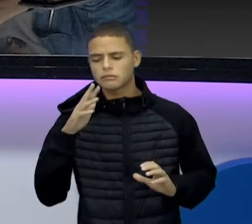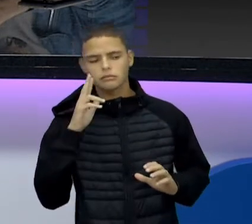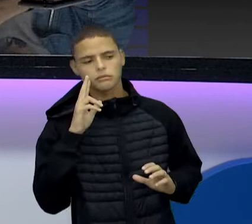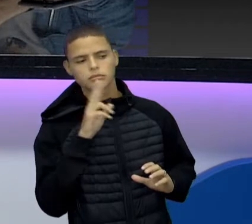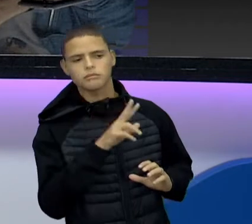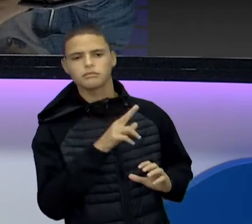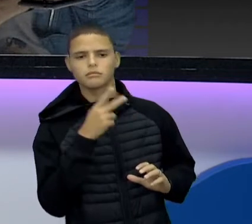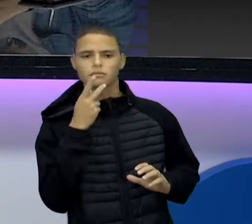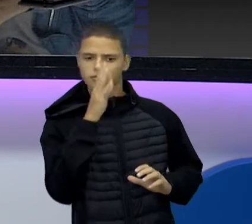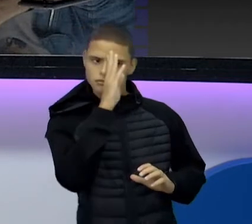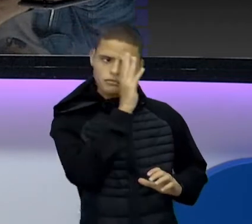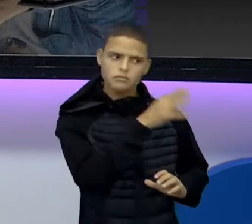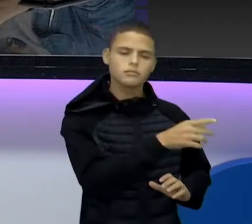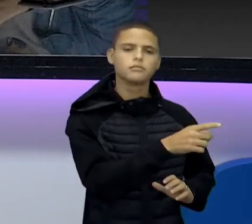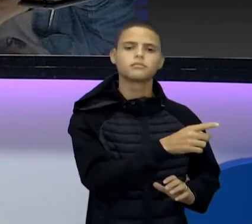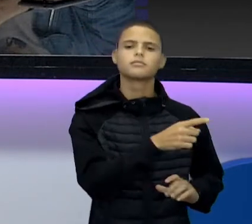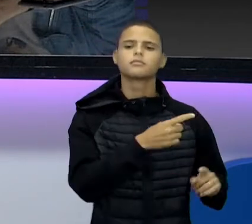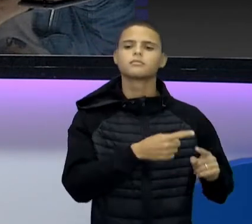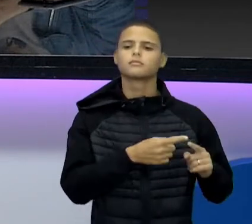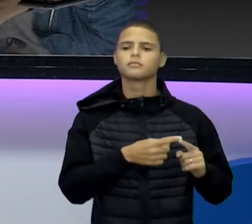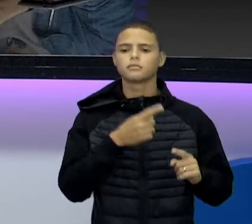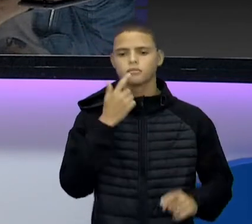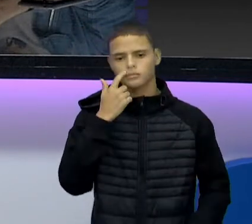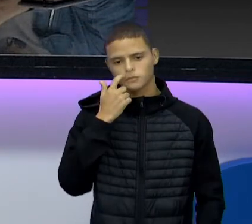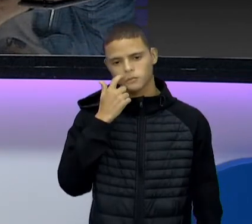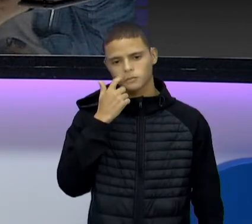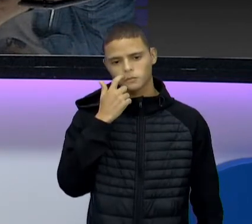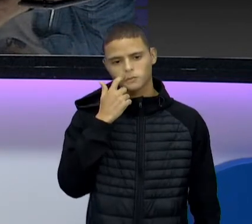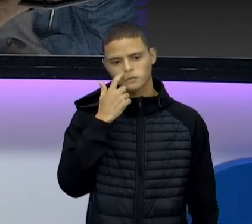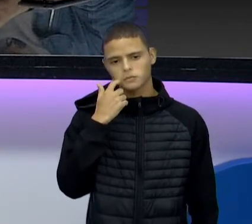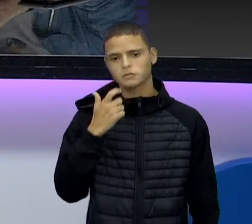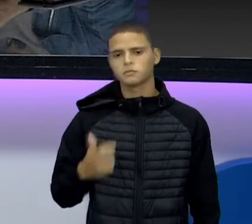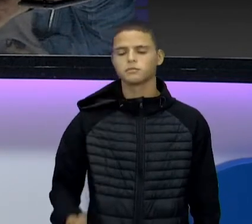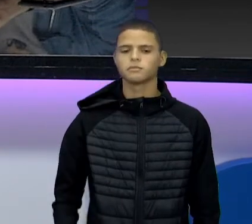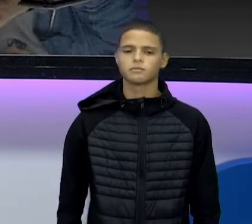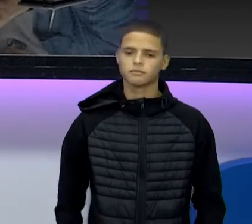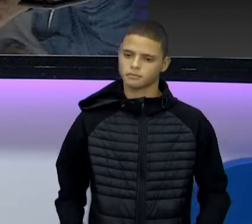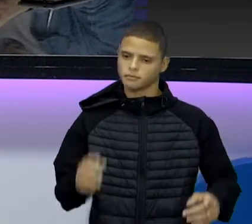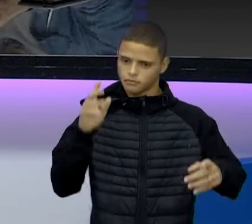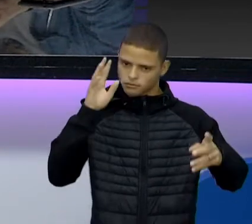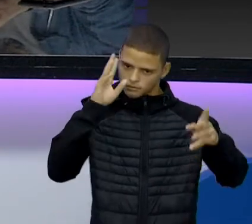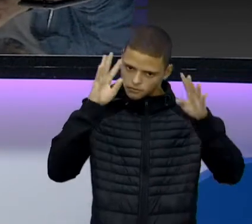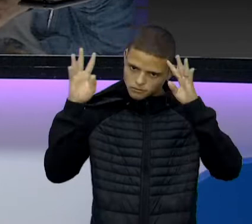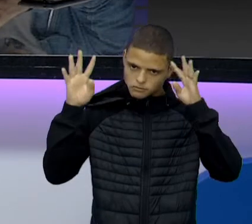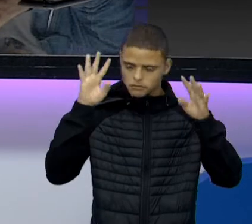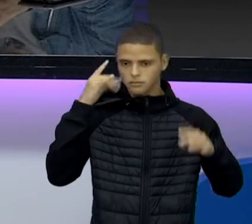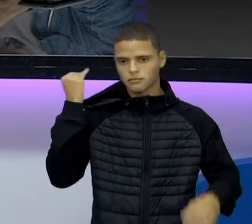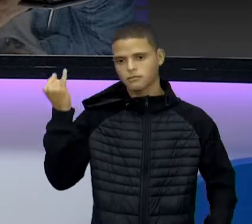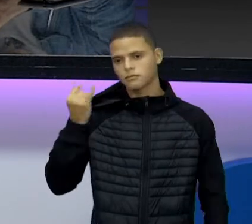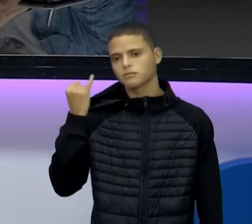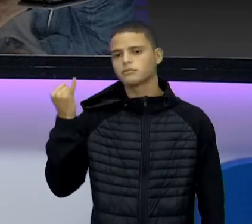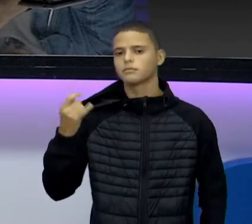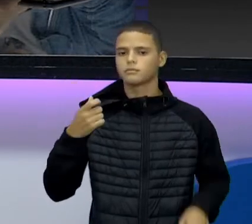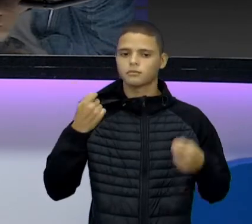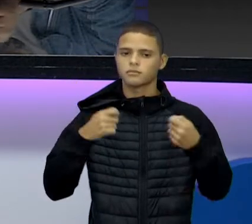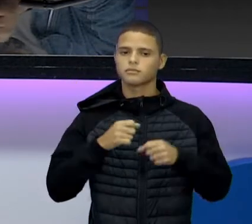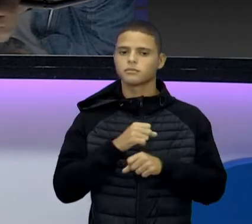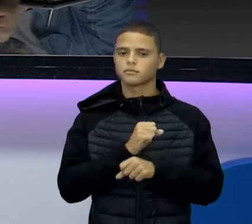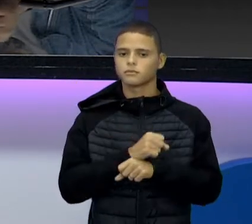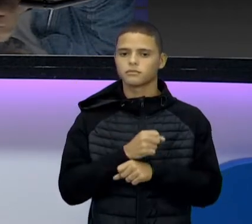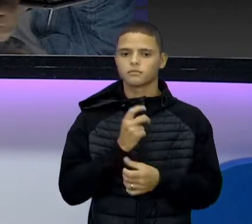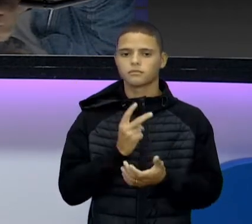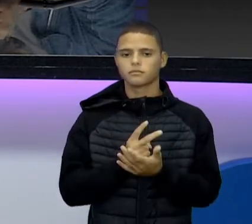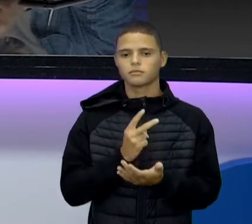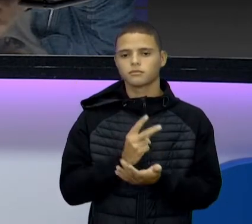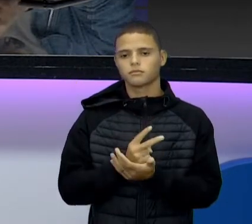só falar com ele, né? Dessa maneira ainda. Então, fica aí uma reflexão. A gente precisa se rever